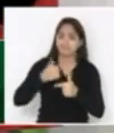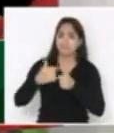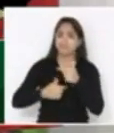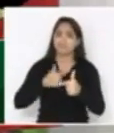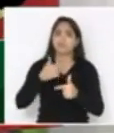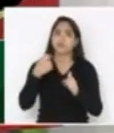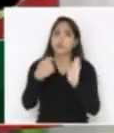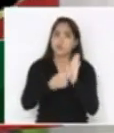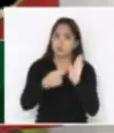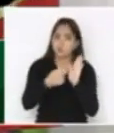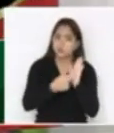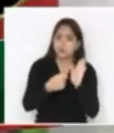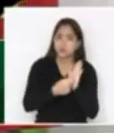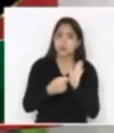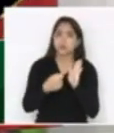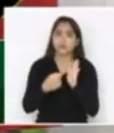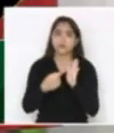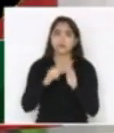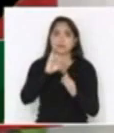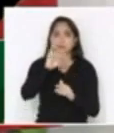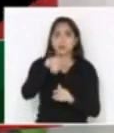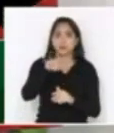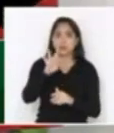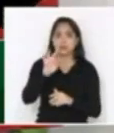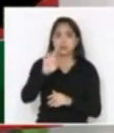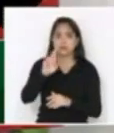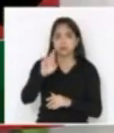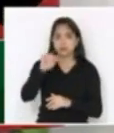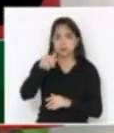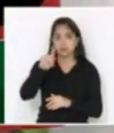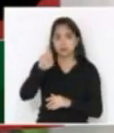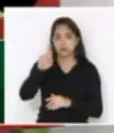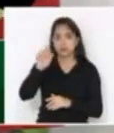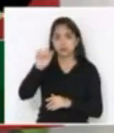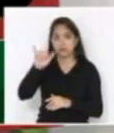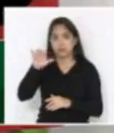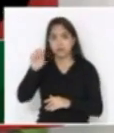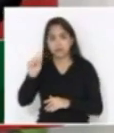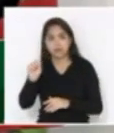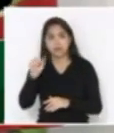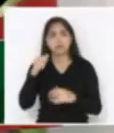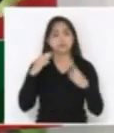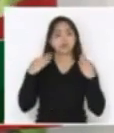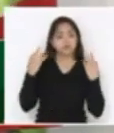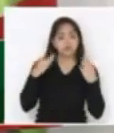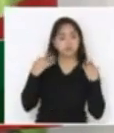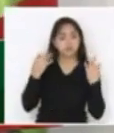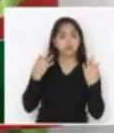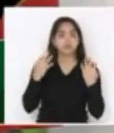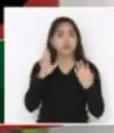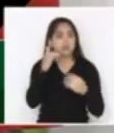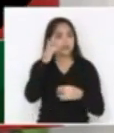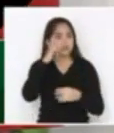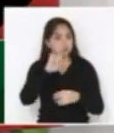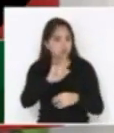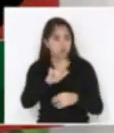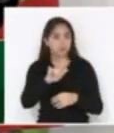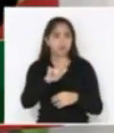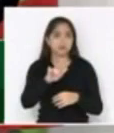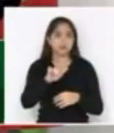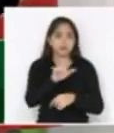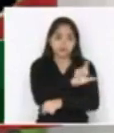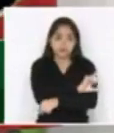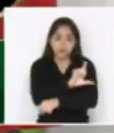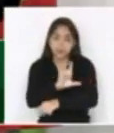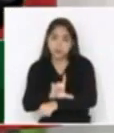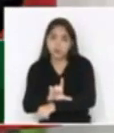A Interpraias é uma obra de turismo, Então, a gente conseguiu Laguna a